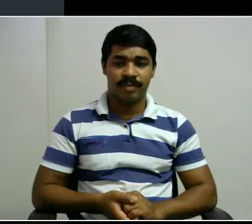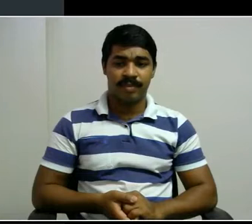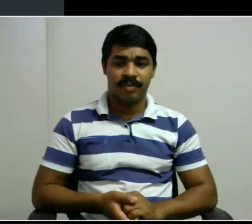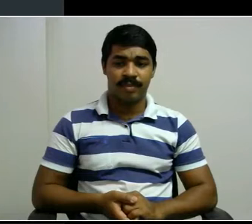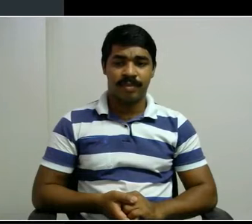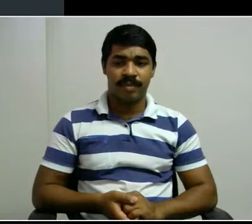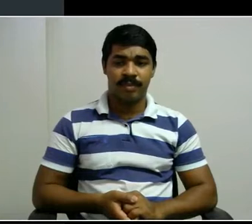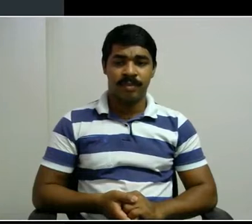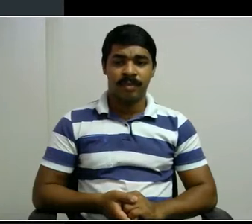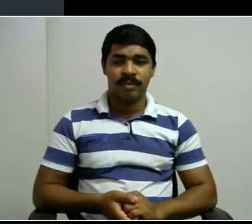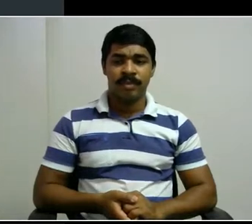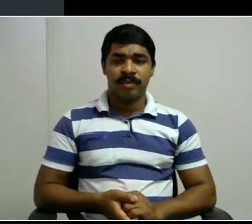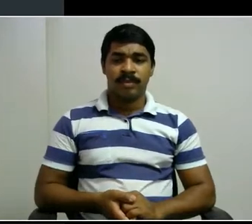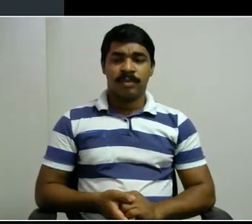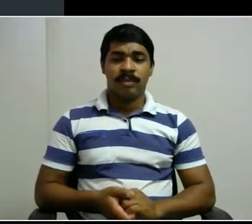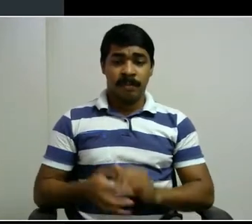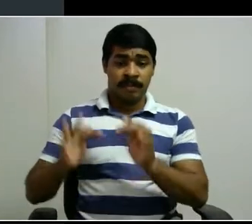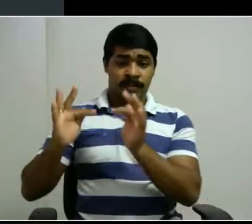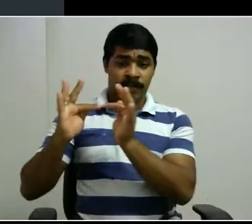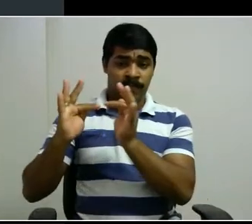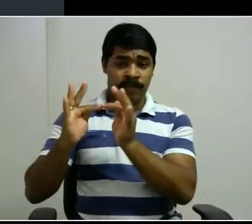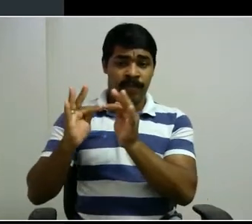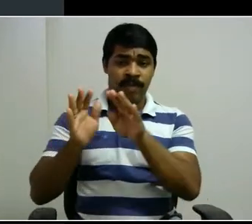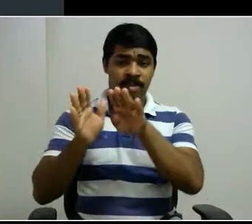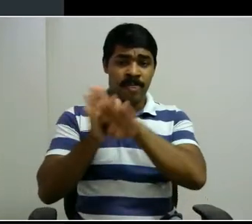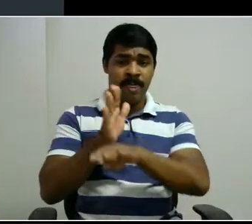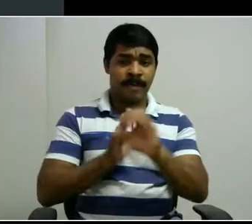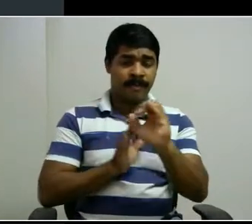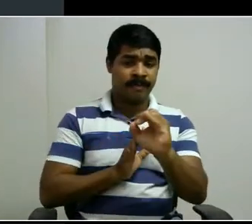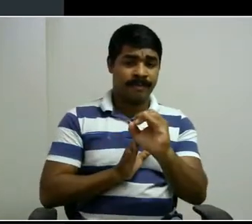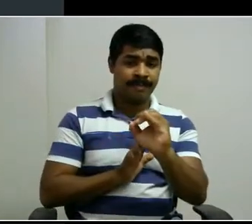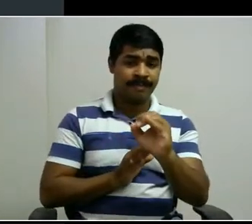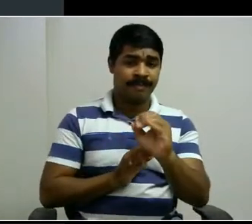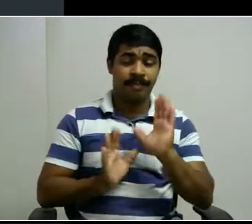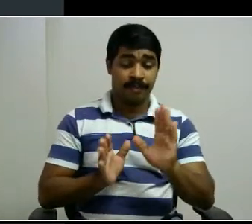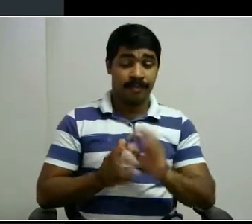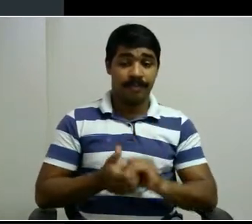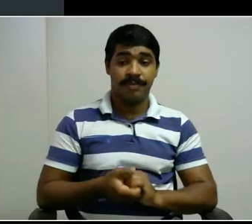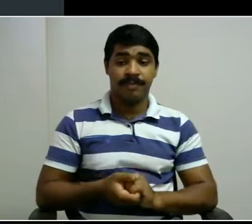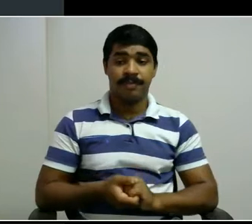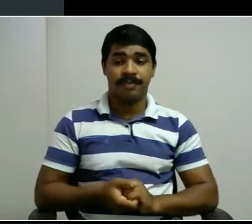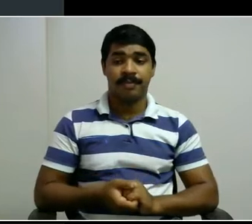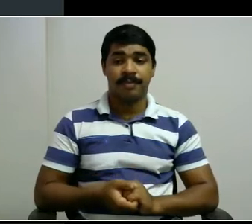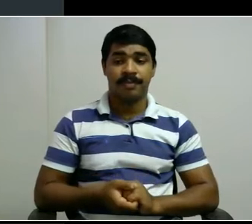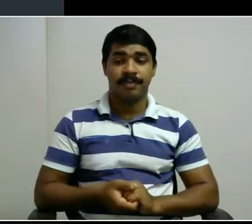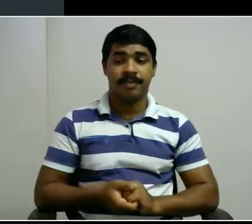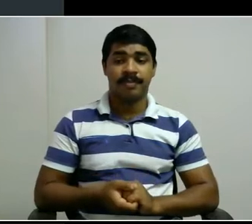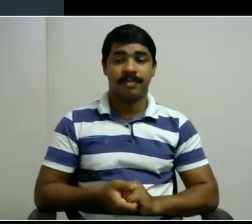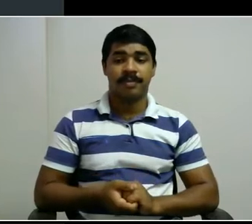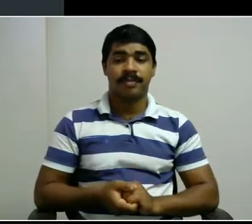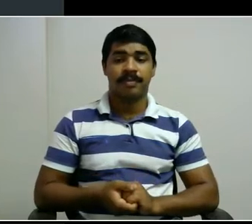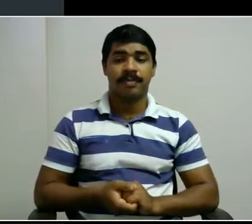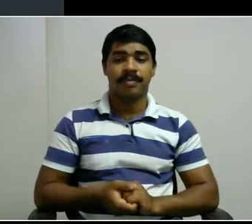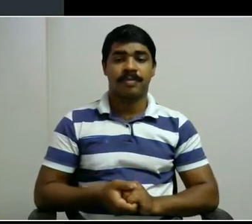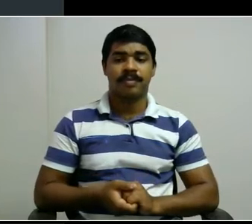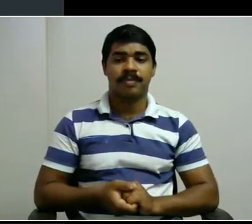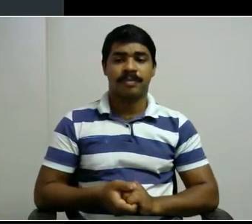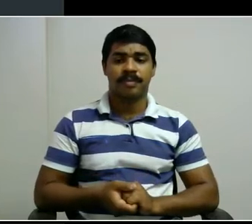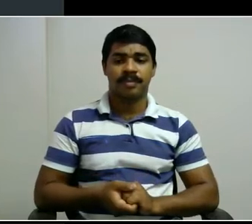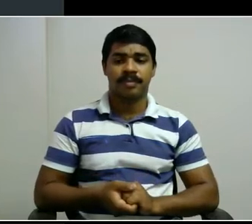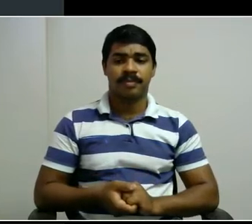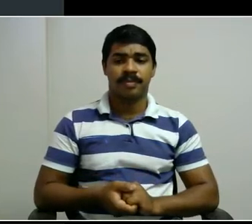seja, a função que eu estou estudando ela é menor que zero para x menor que 1. Ou seja, quando x for menor que 1, a função é menor que zero. A função ela é